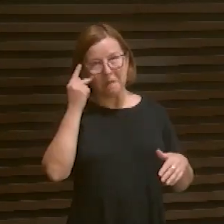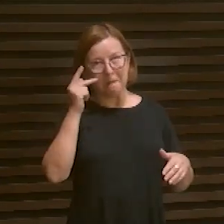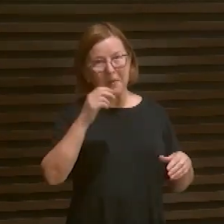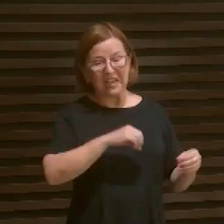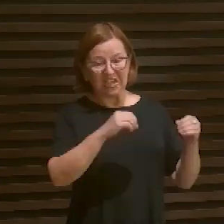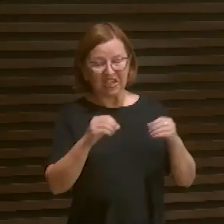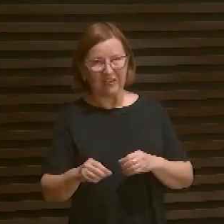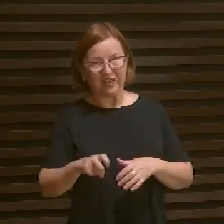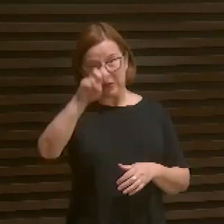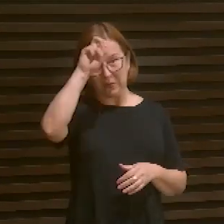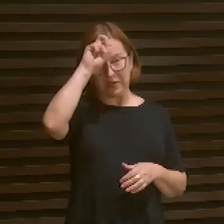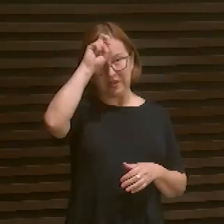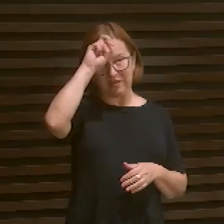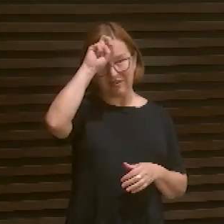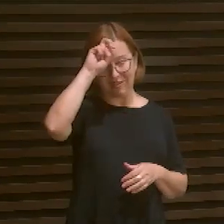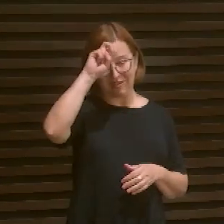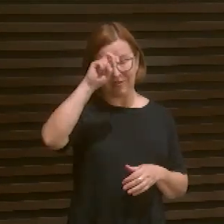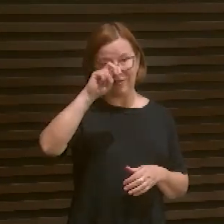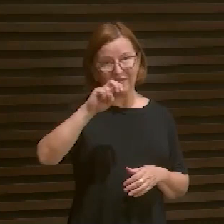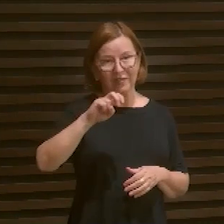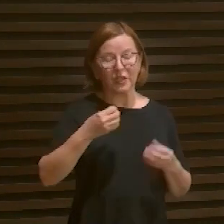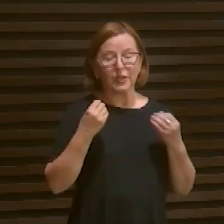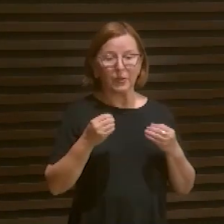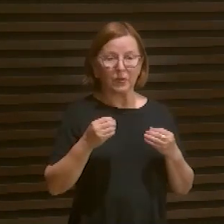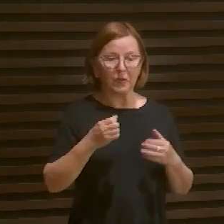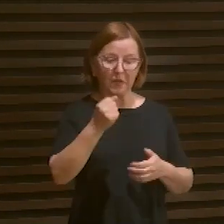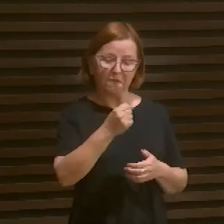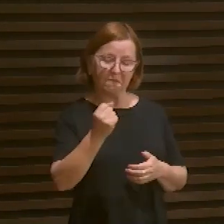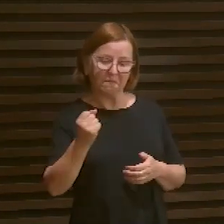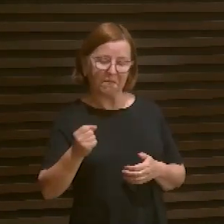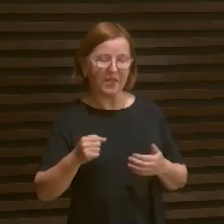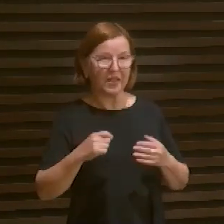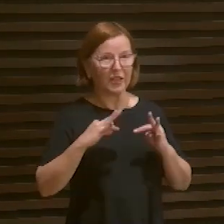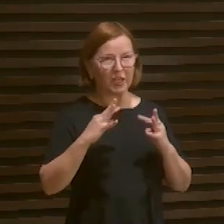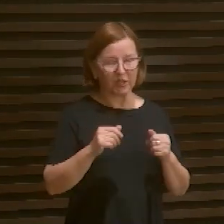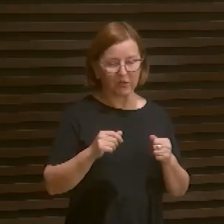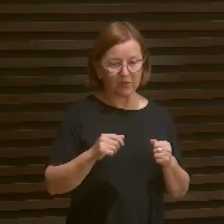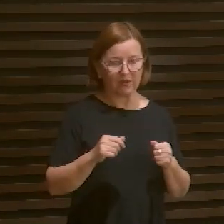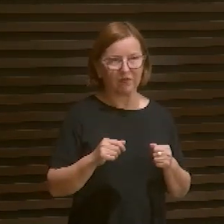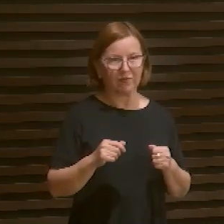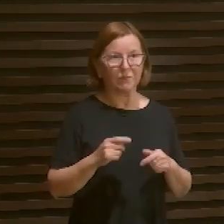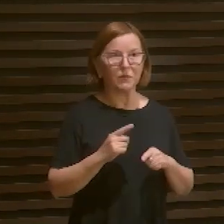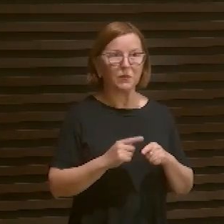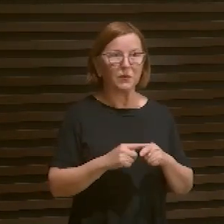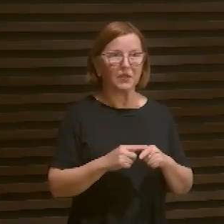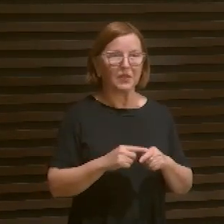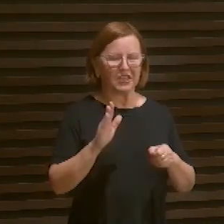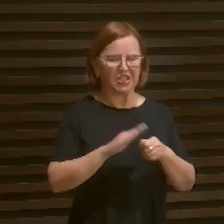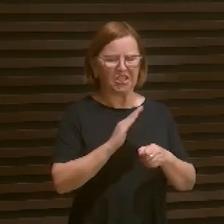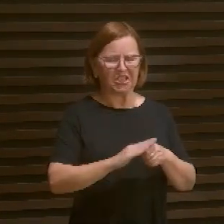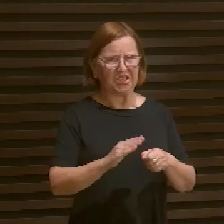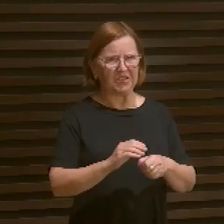o Egito deles foi matar todos eles no deserto, porque estavam impregnados daquela cultura.